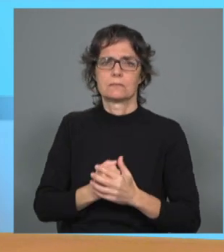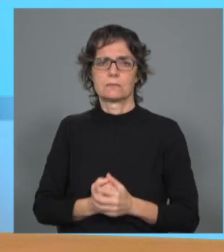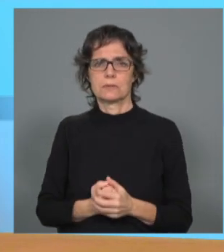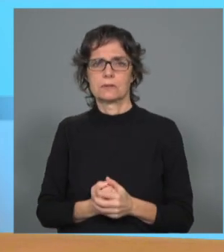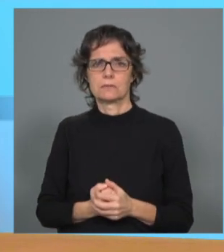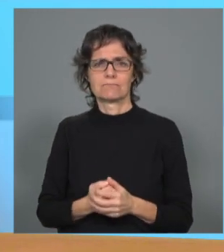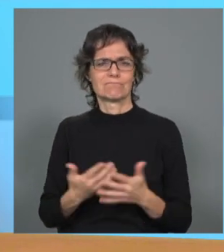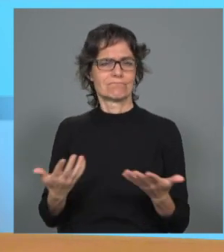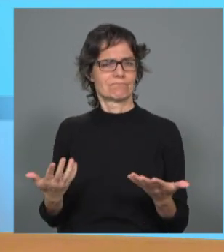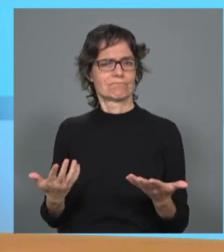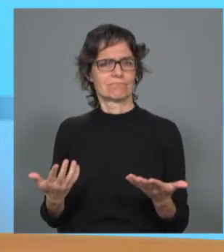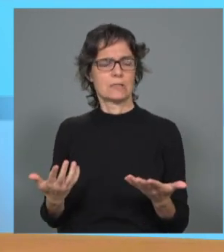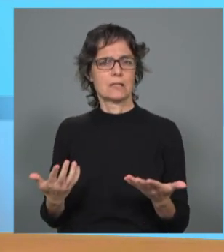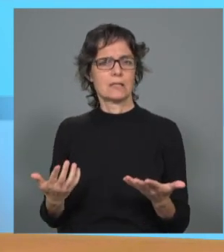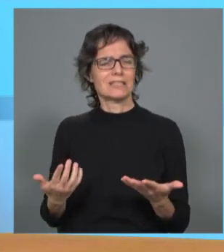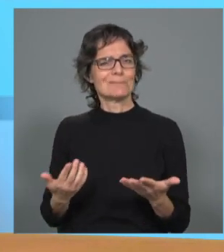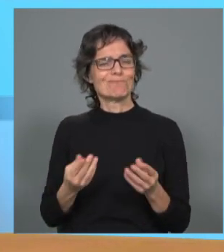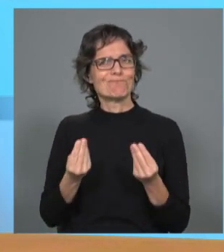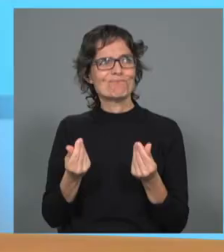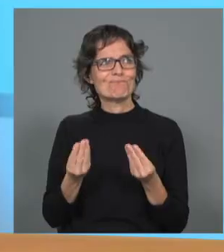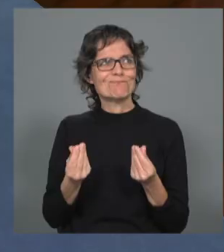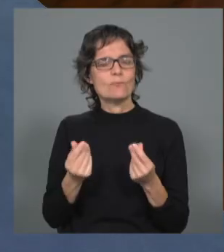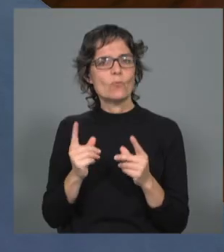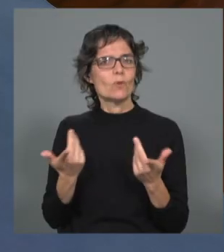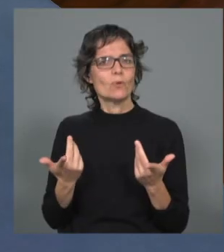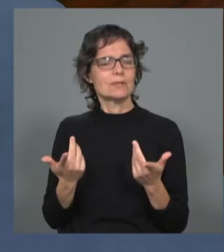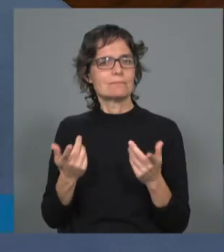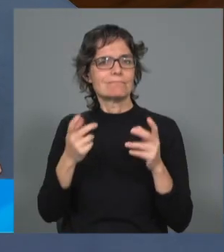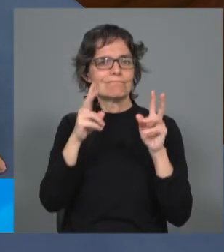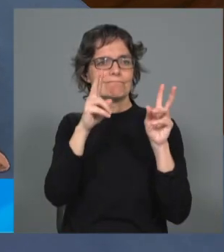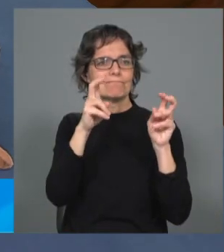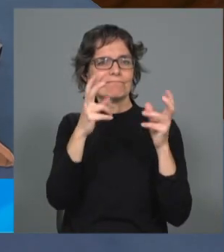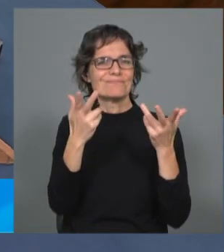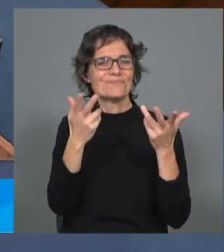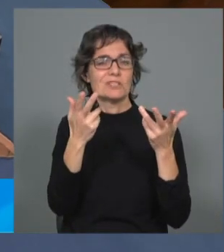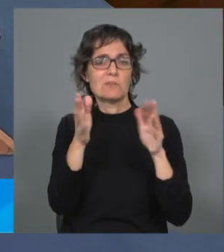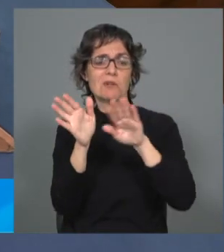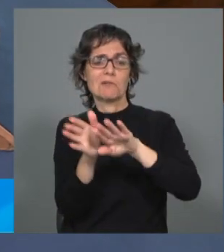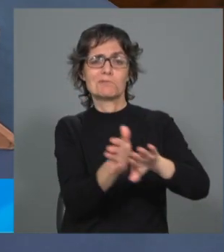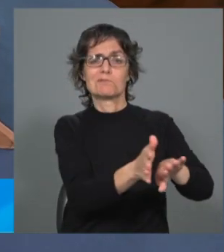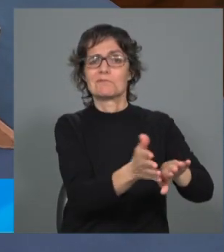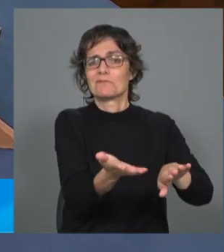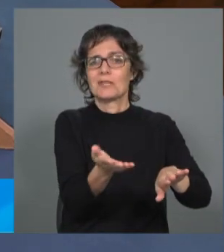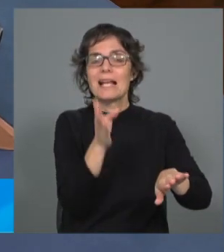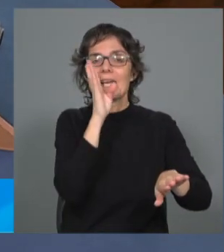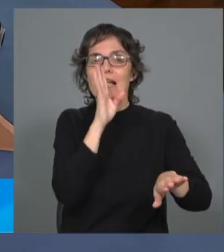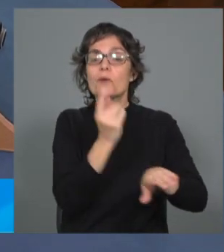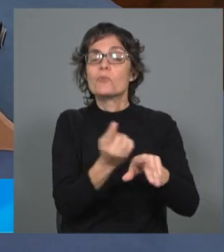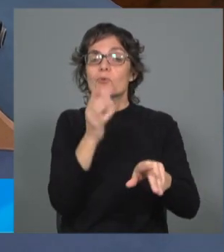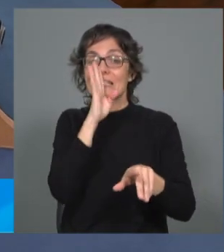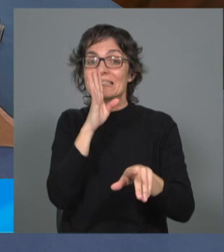Isto denota que não há sequer o desconforto, não é? Porque se houvesse aquele pequenino desconforto,